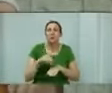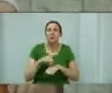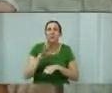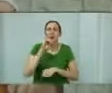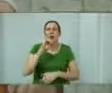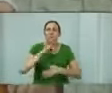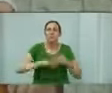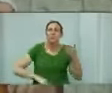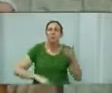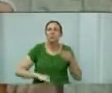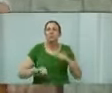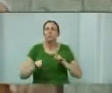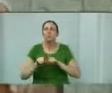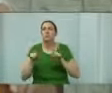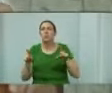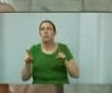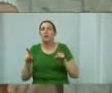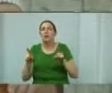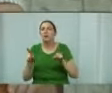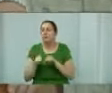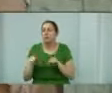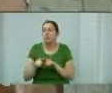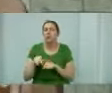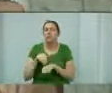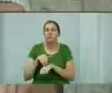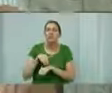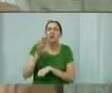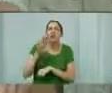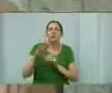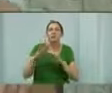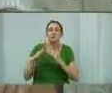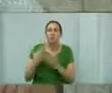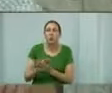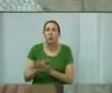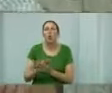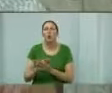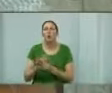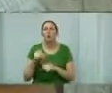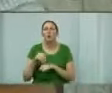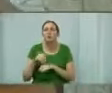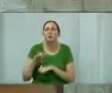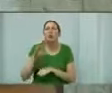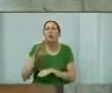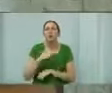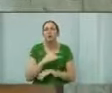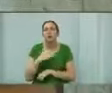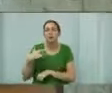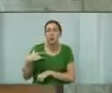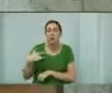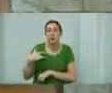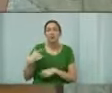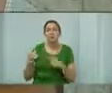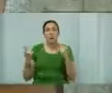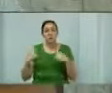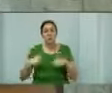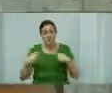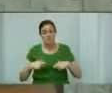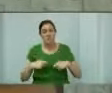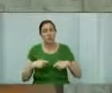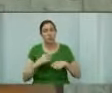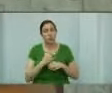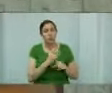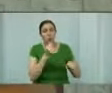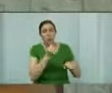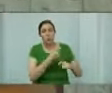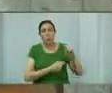escolas privadas, mais cirurgias, mais atendimento na saúde. Então, você tem que fazer bem o econômico, eu tenho